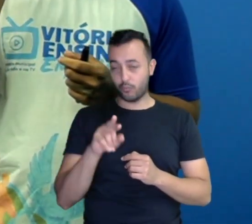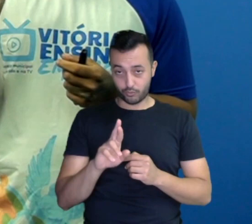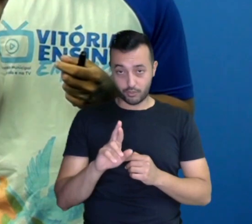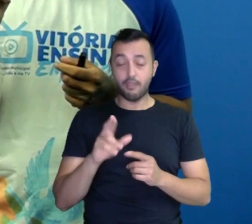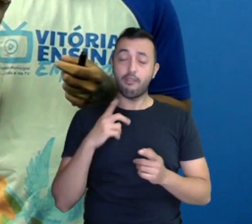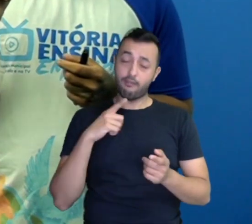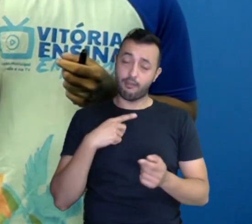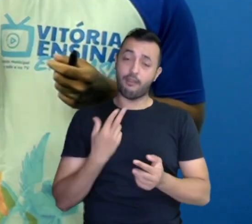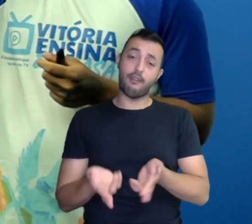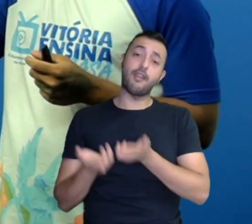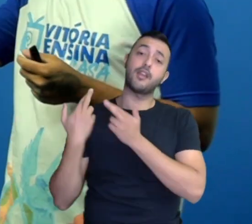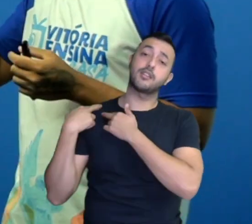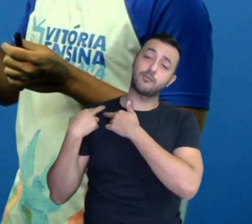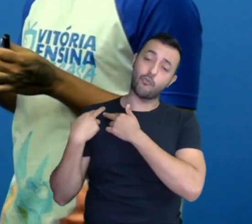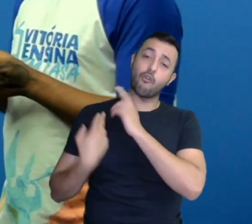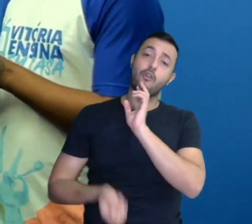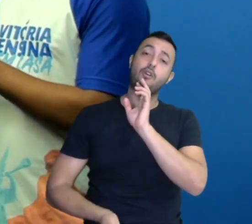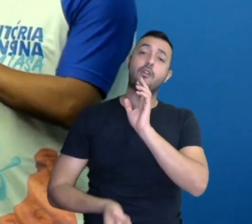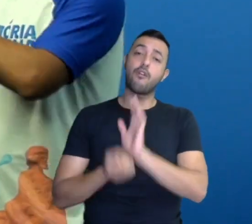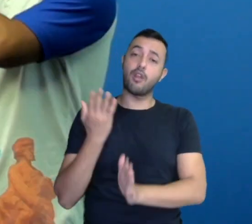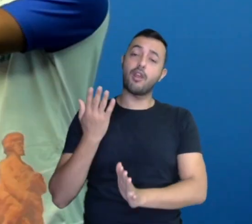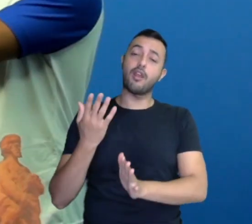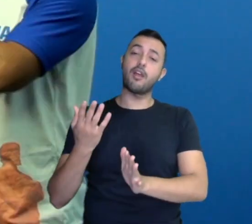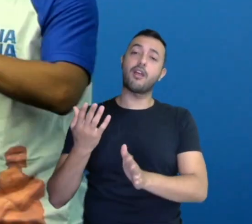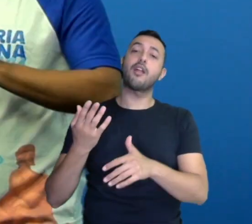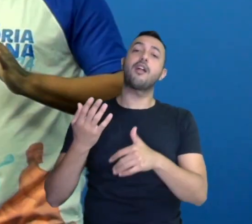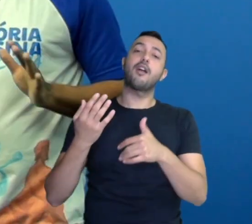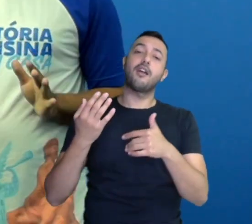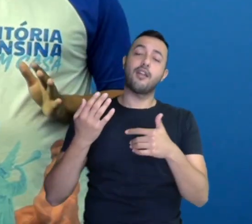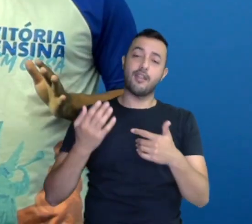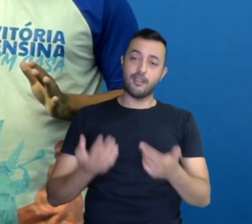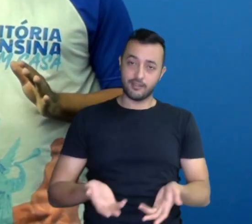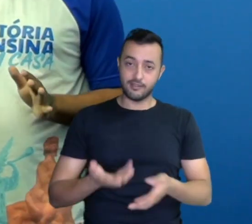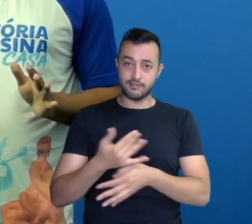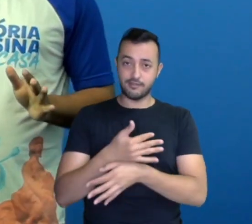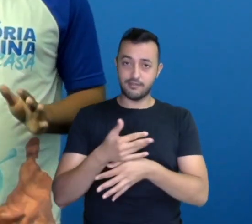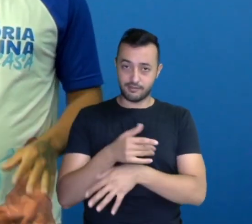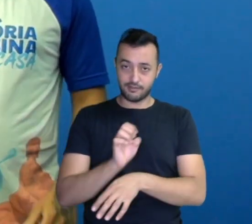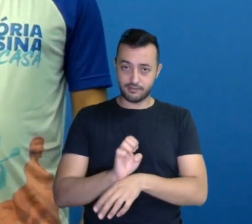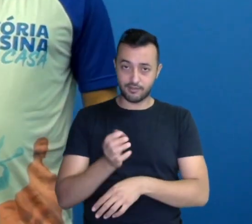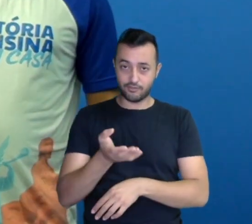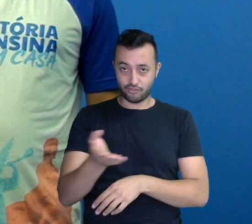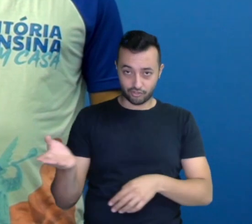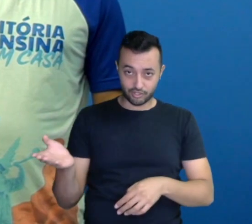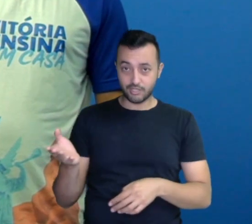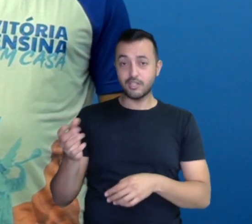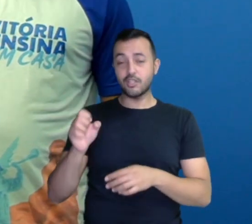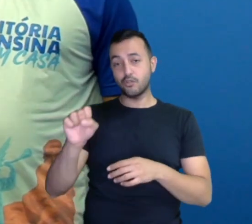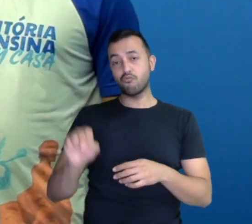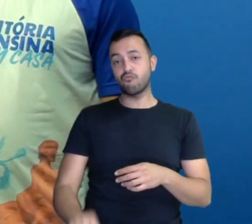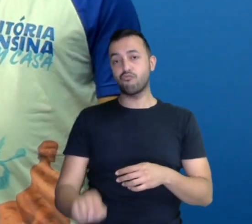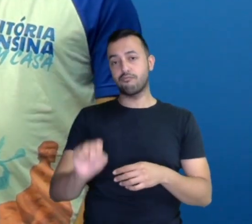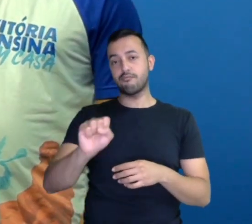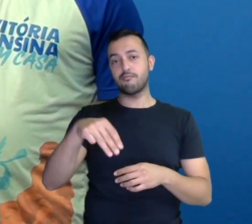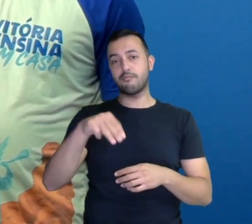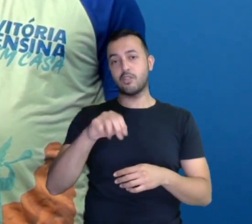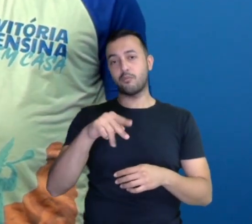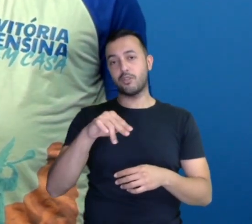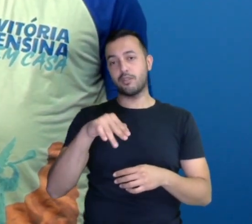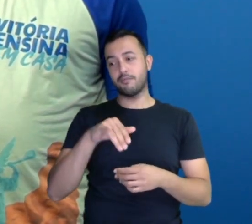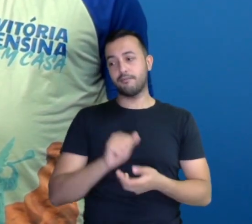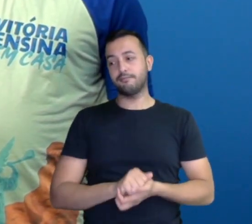foram responsáveis, né, por fundarem essas cidades, estados aí no sul da Mesopotâmia.